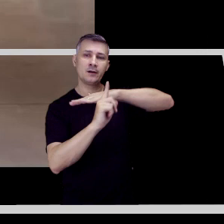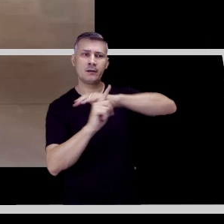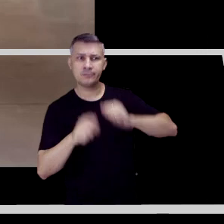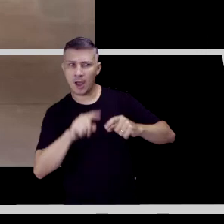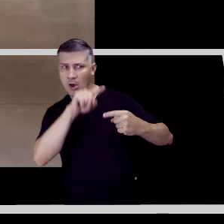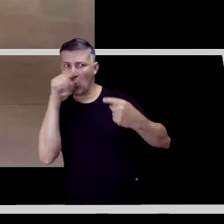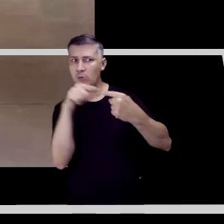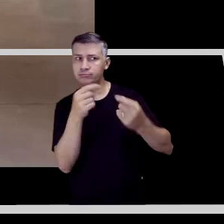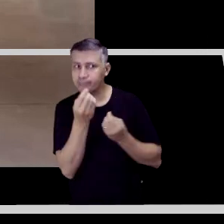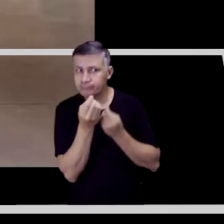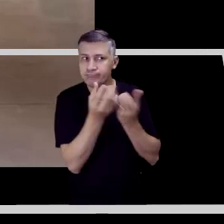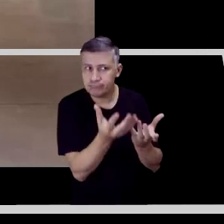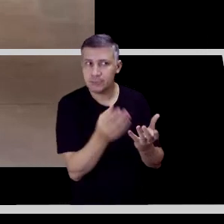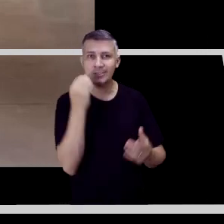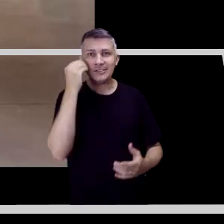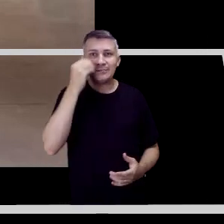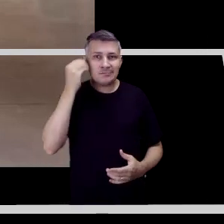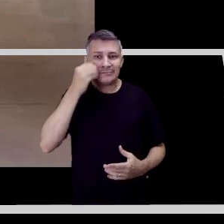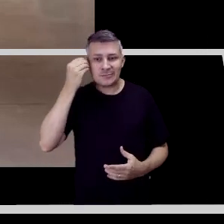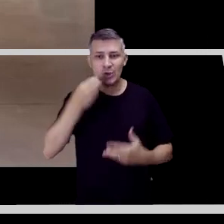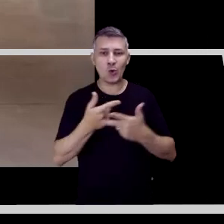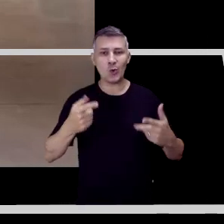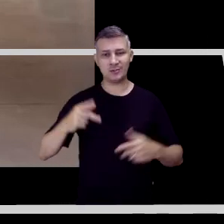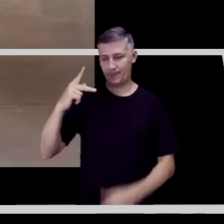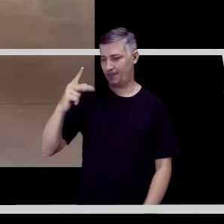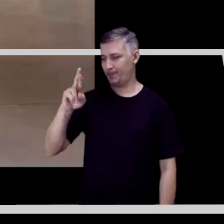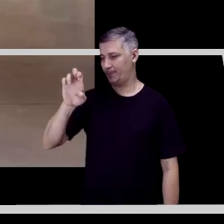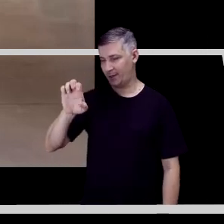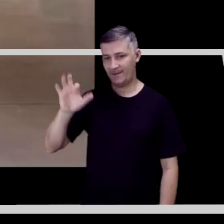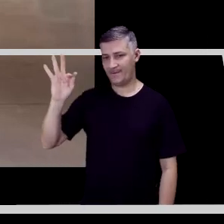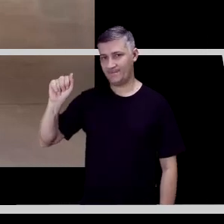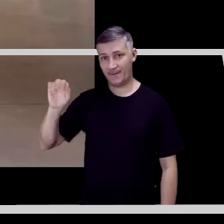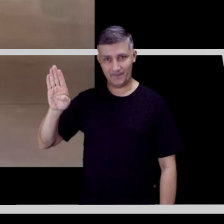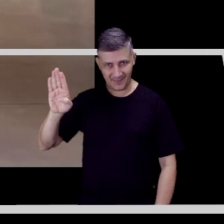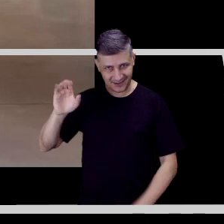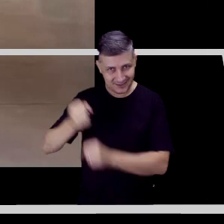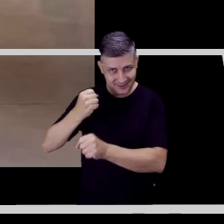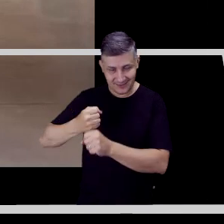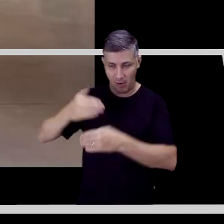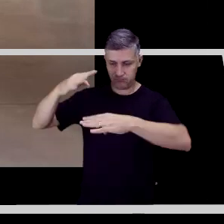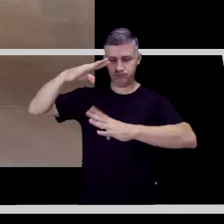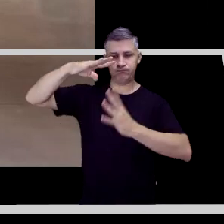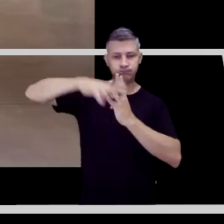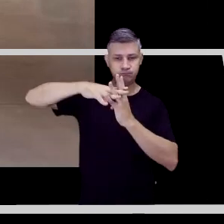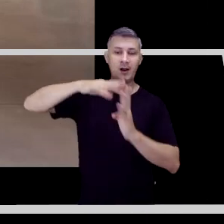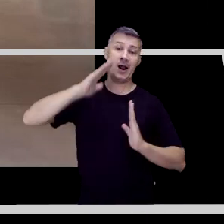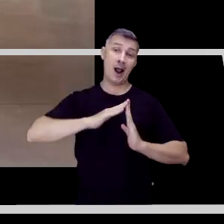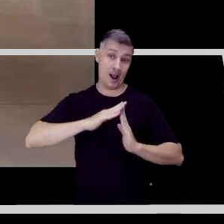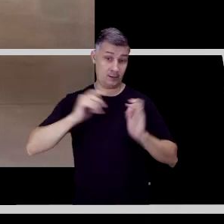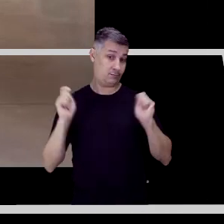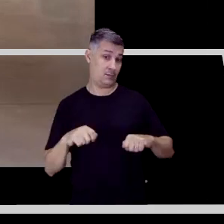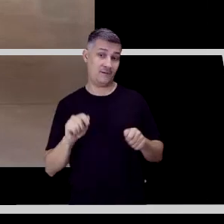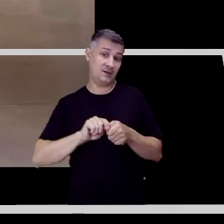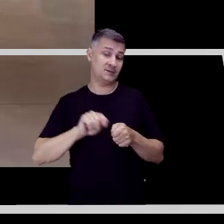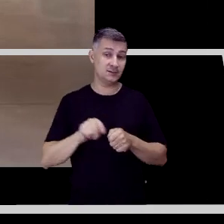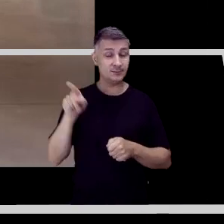que clientes a gente poderia, digamos, experimentar com a coisa da pré-fabricação e realmente levar a cabo ela de cima a baixo, que era o que a gente, por